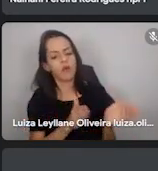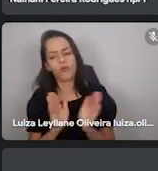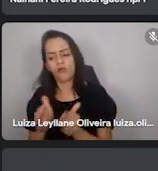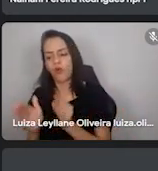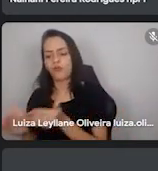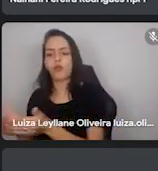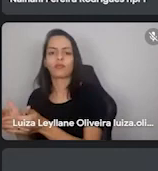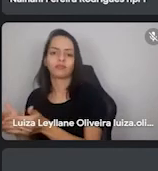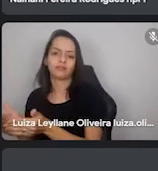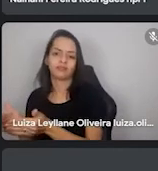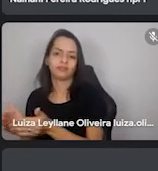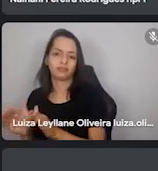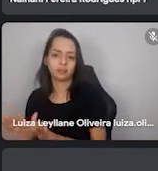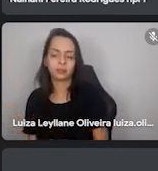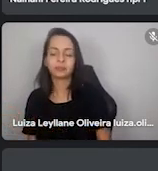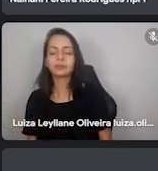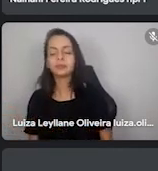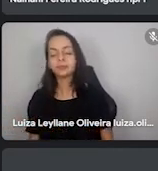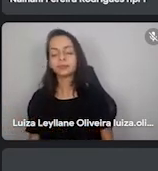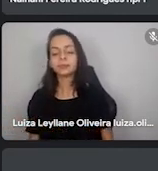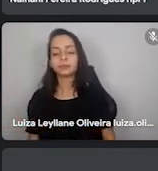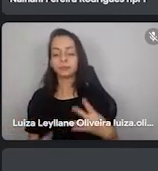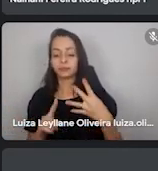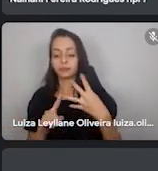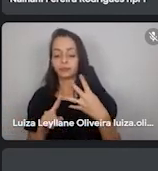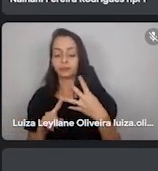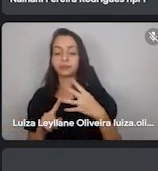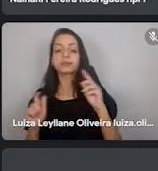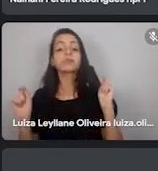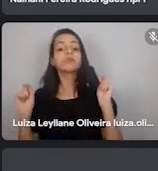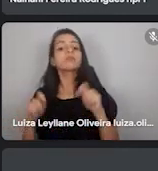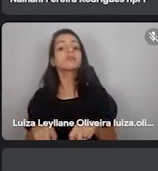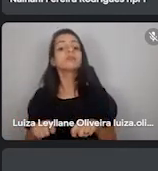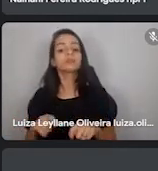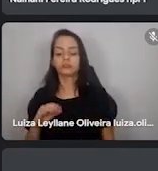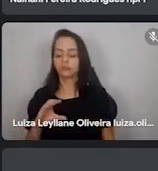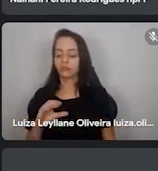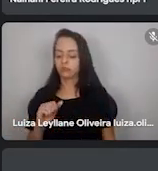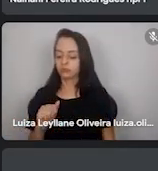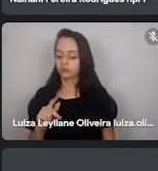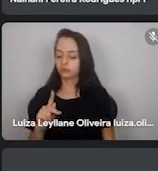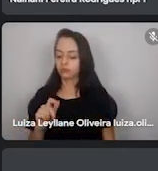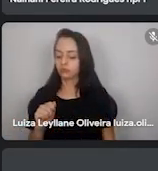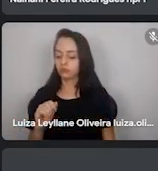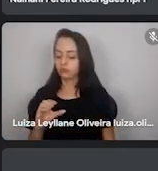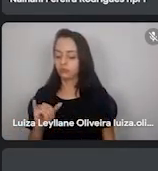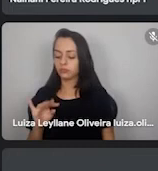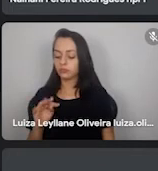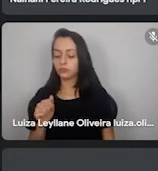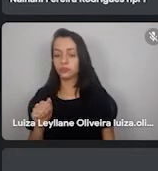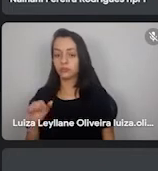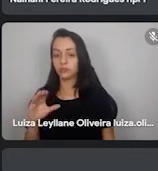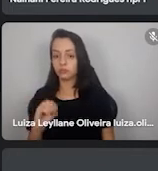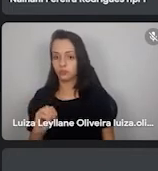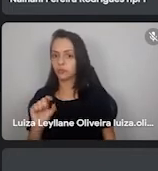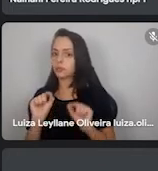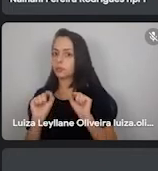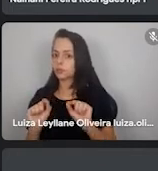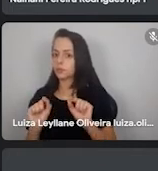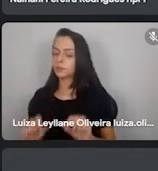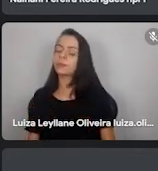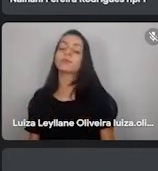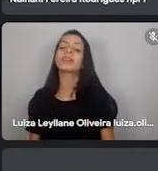Capacitação, pessoal, que você chega na empresa, a empresa vai te capacitar. Ele vai pegar o técnico, mas ó,